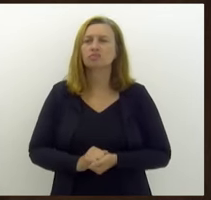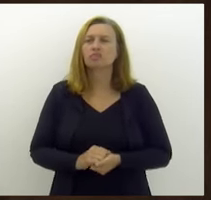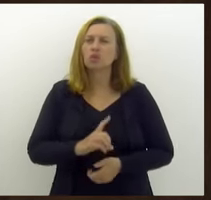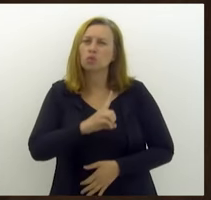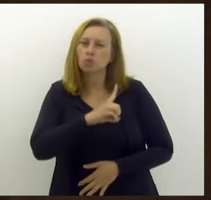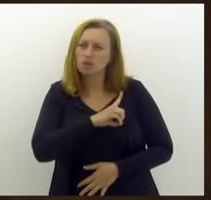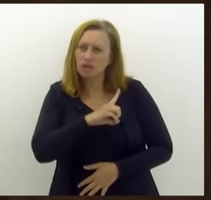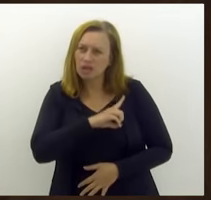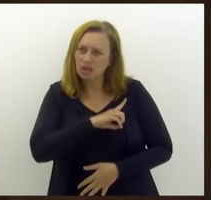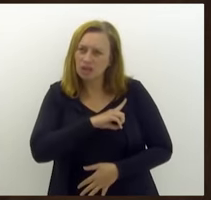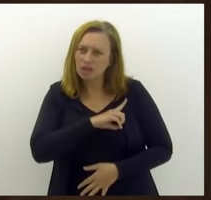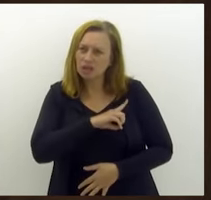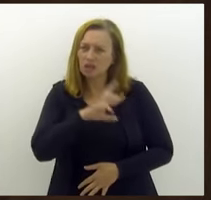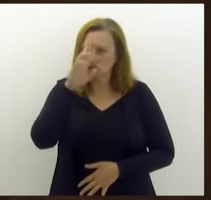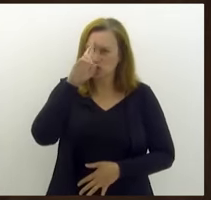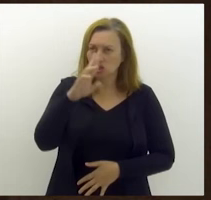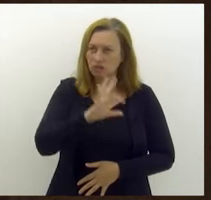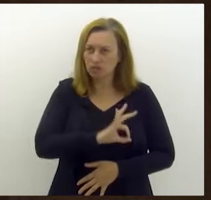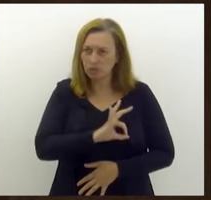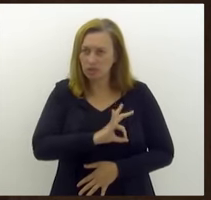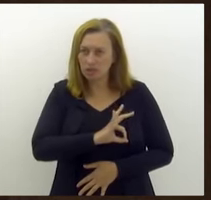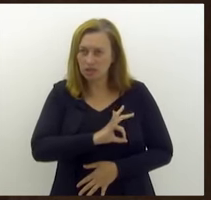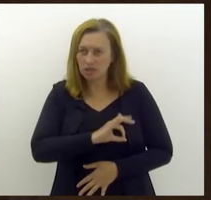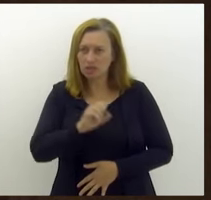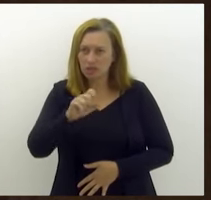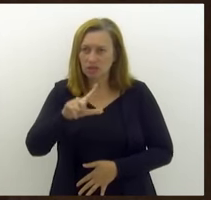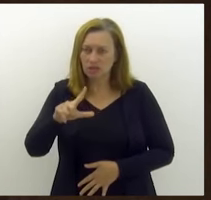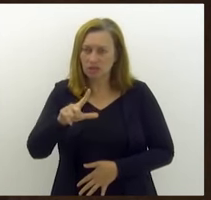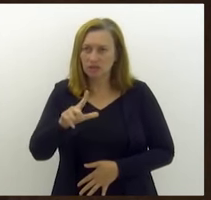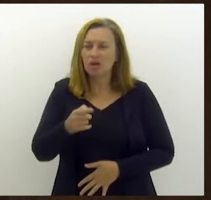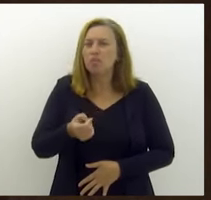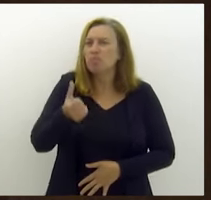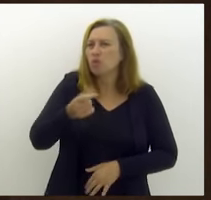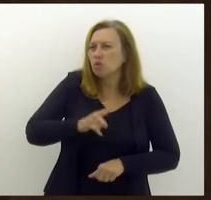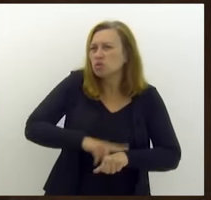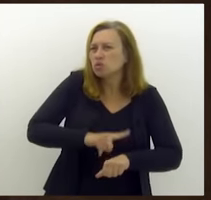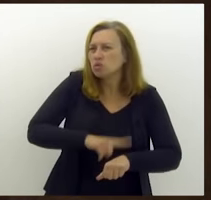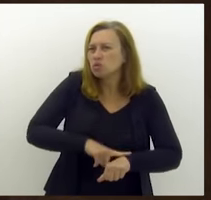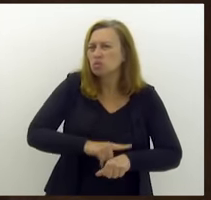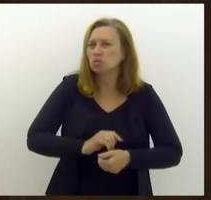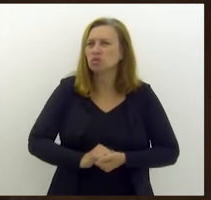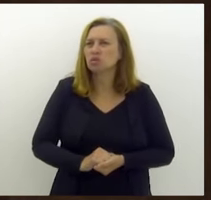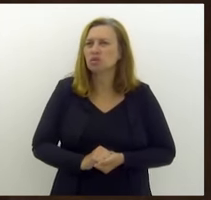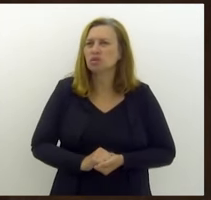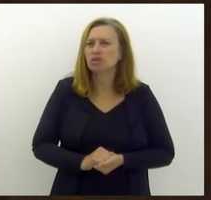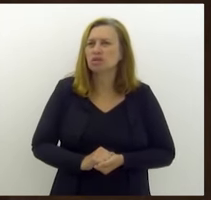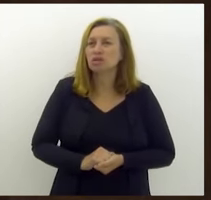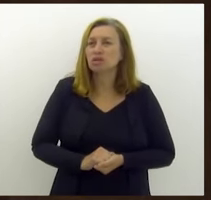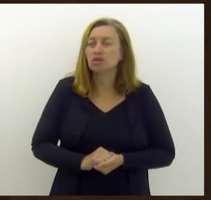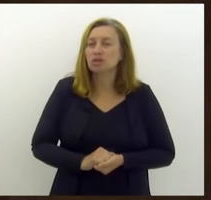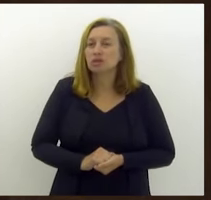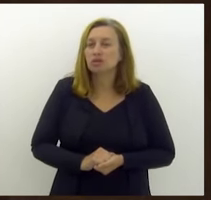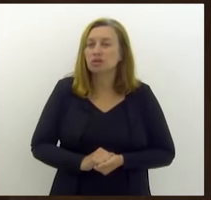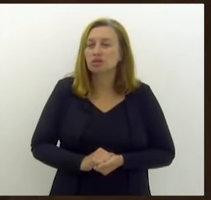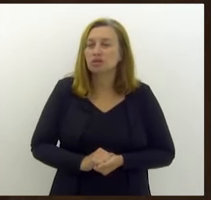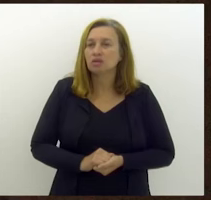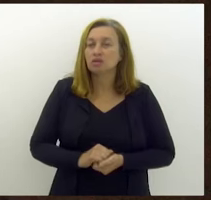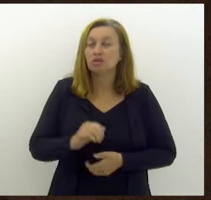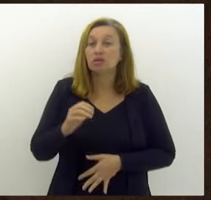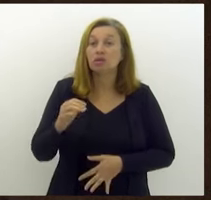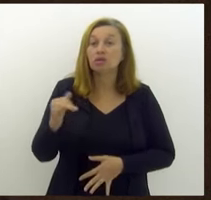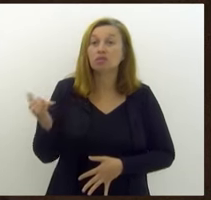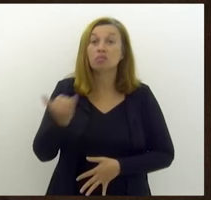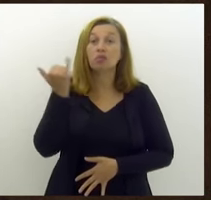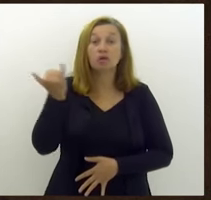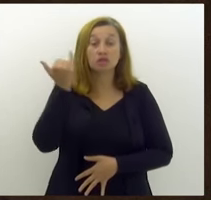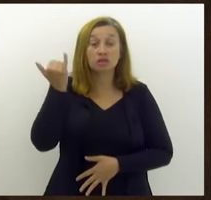delegado chefe da Polícia Civil há poucas horas delegado Amim acabou de fazer um grande feito pro estado do Rio de Janeiro